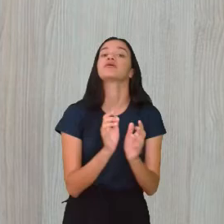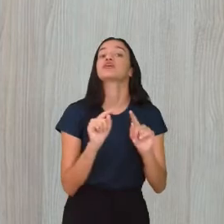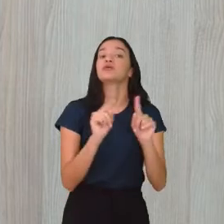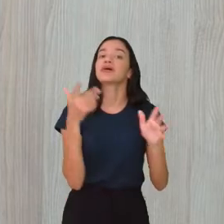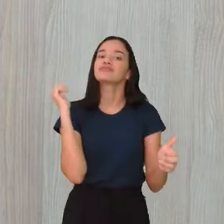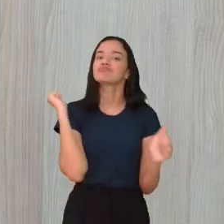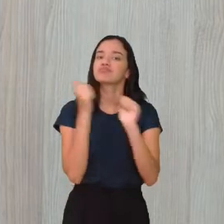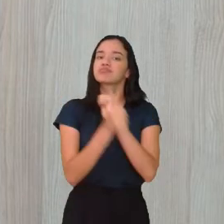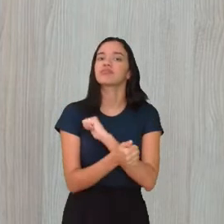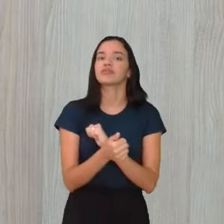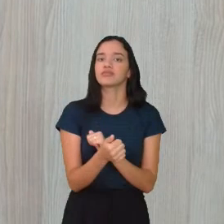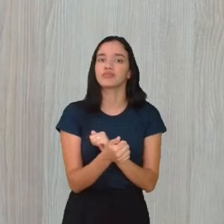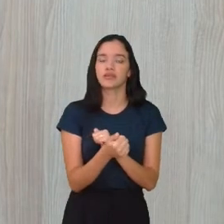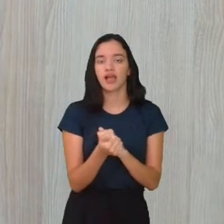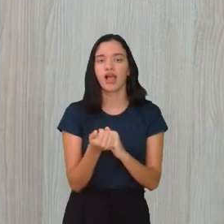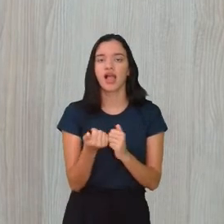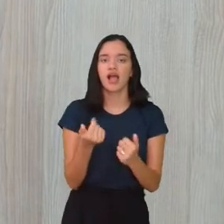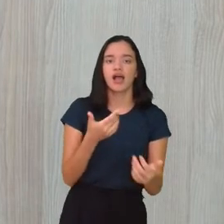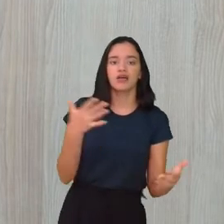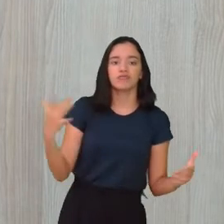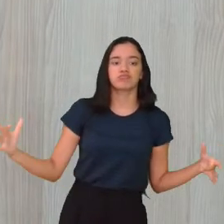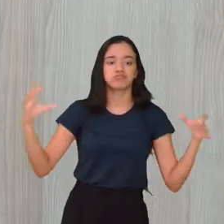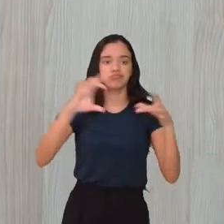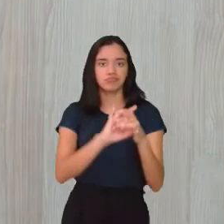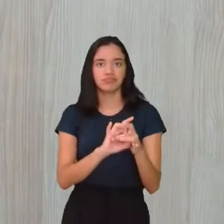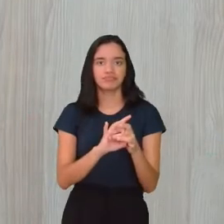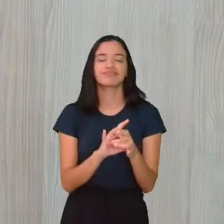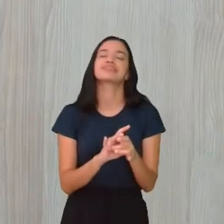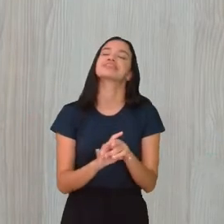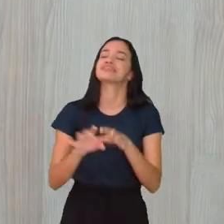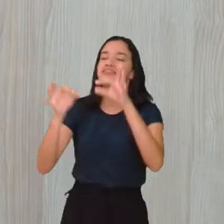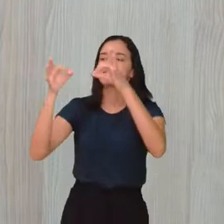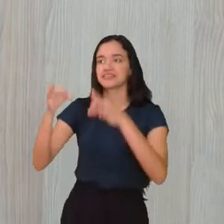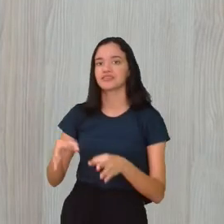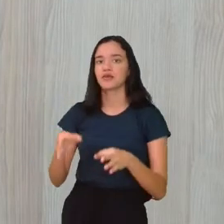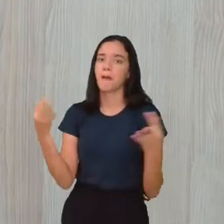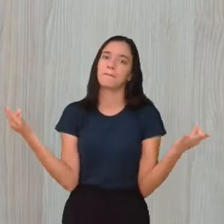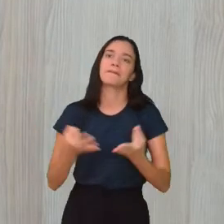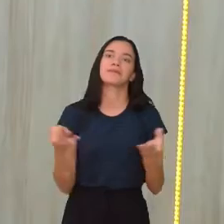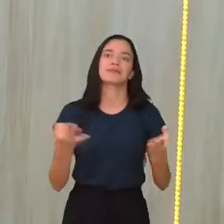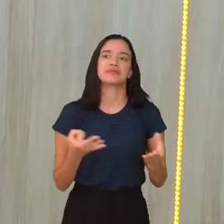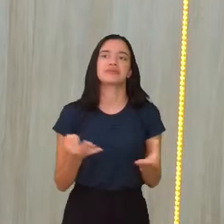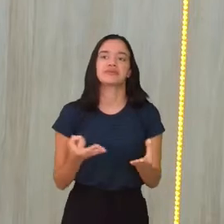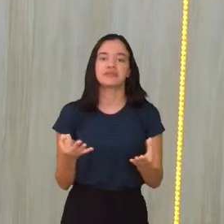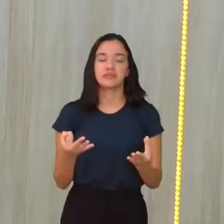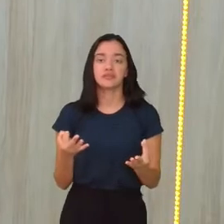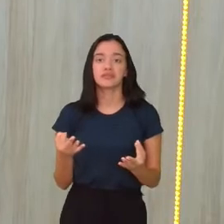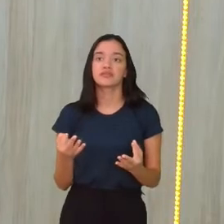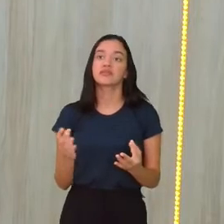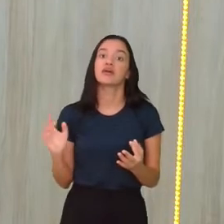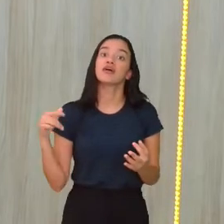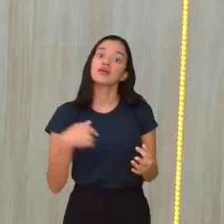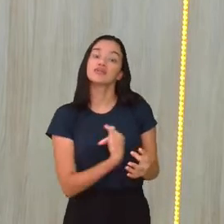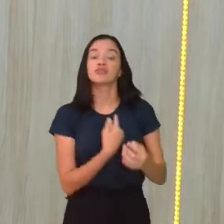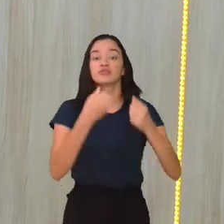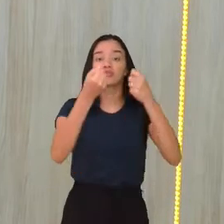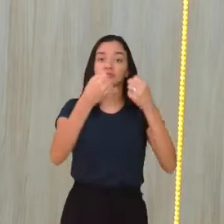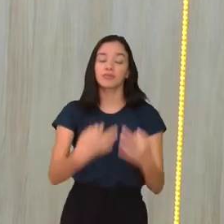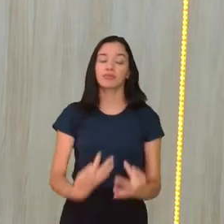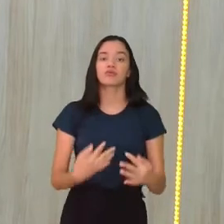que praticamente faz essa união, né? Exatamente. Perfeito. E aí, ó, a gente falou